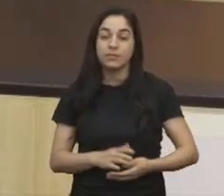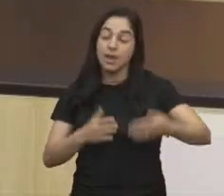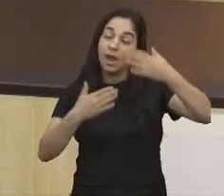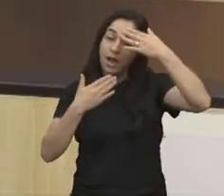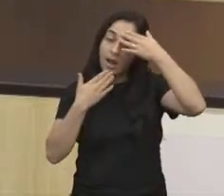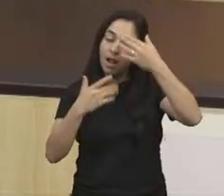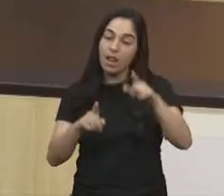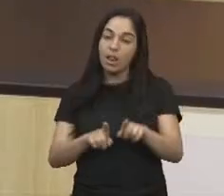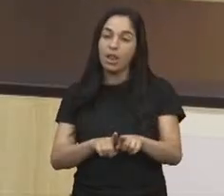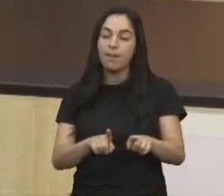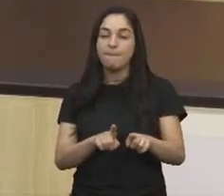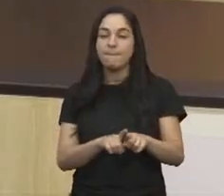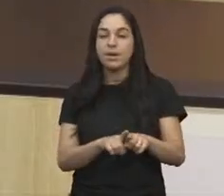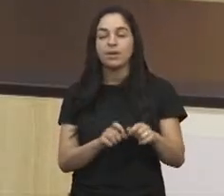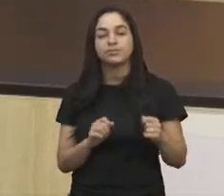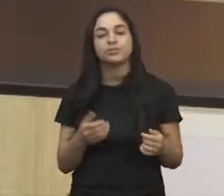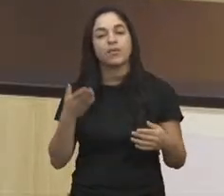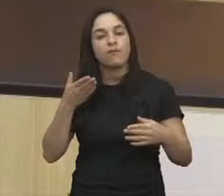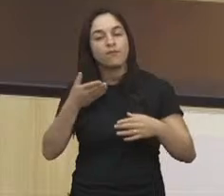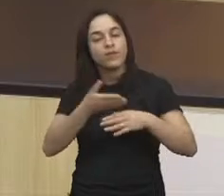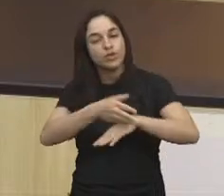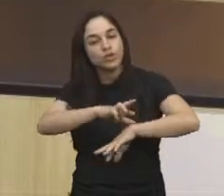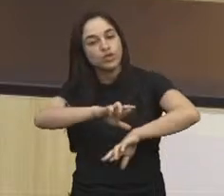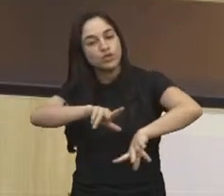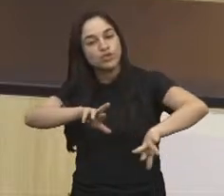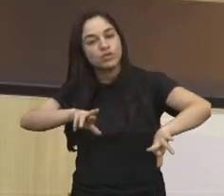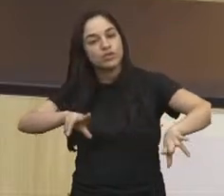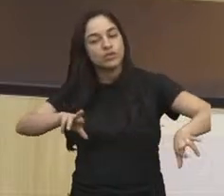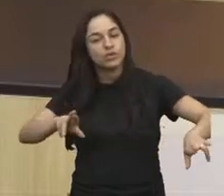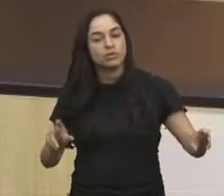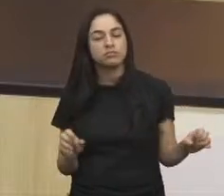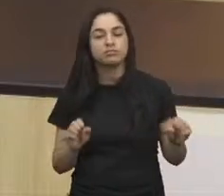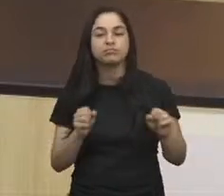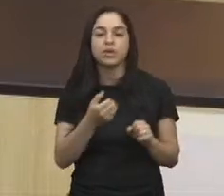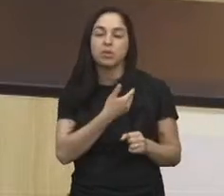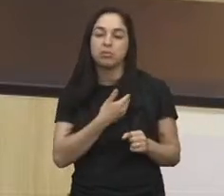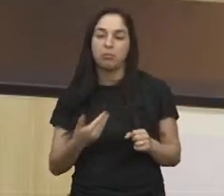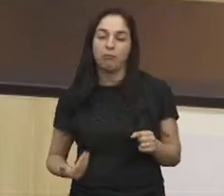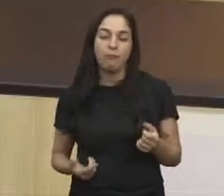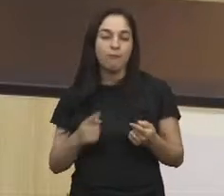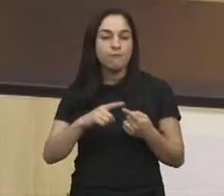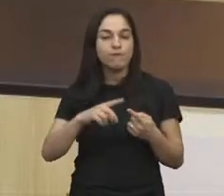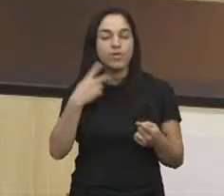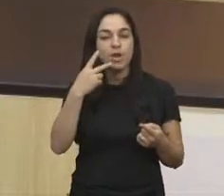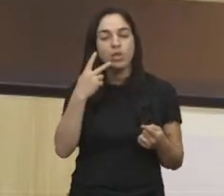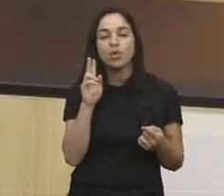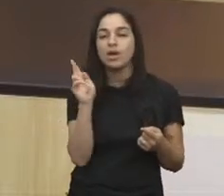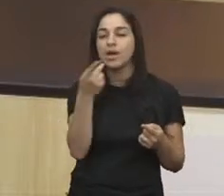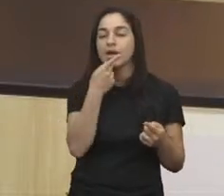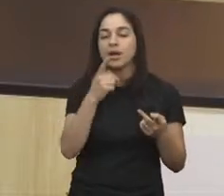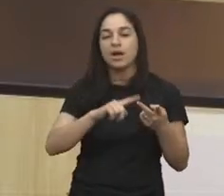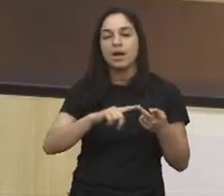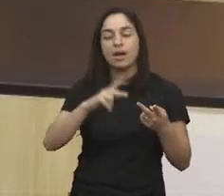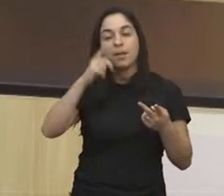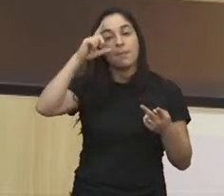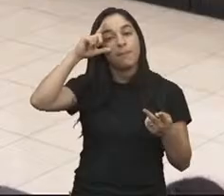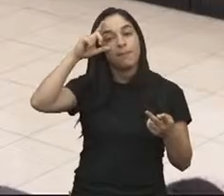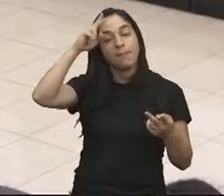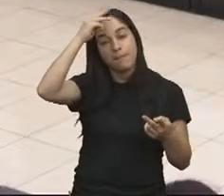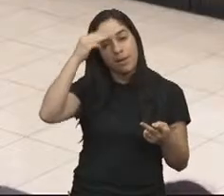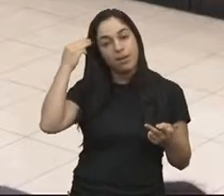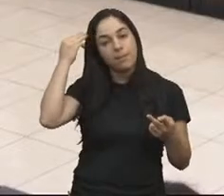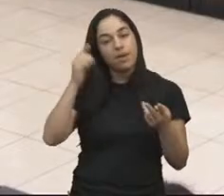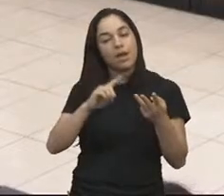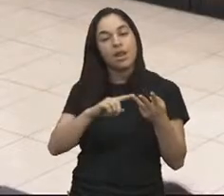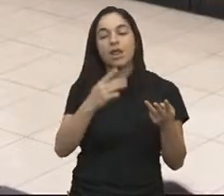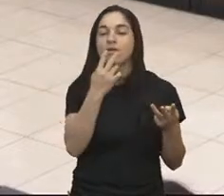Agradeço também a presença de demais autoridades e do vereador Hernande Barreto, vereadora Maria Amélia, vereador